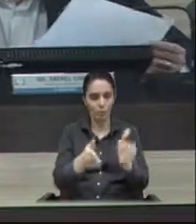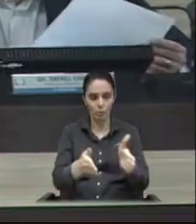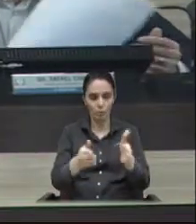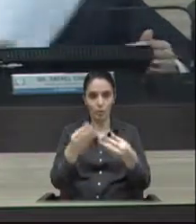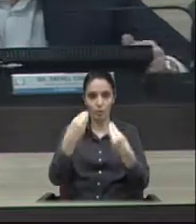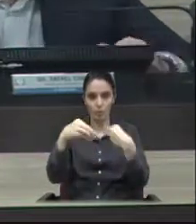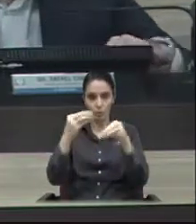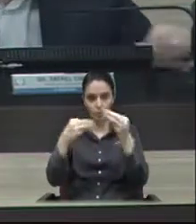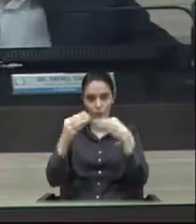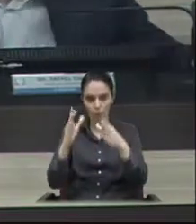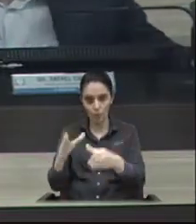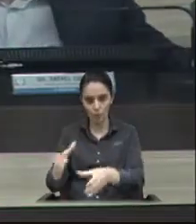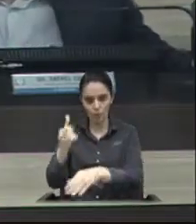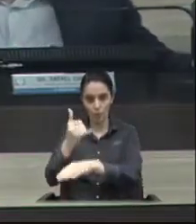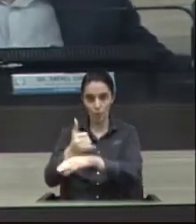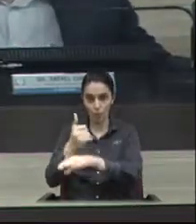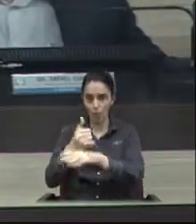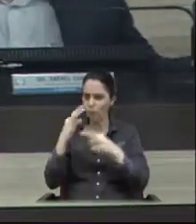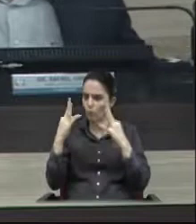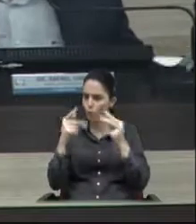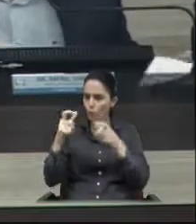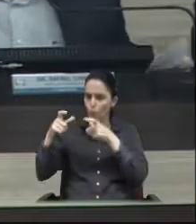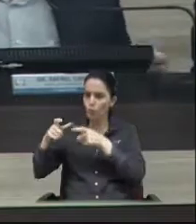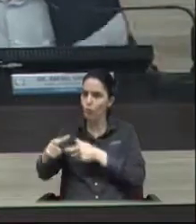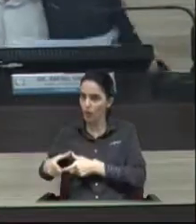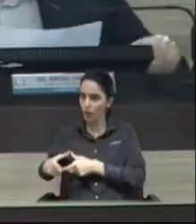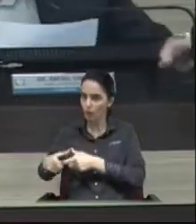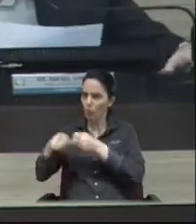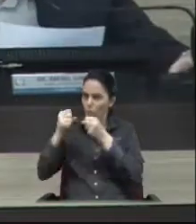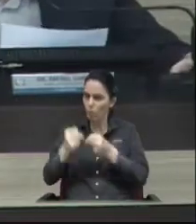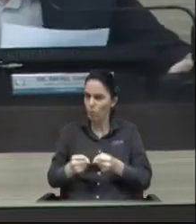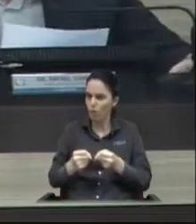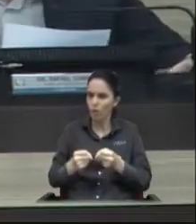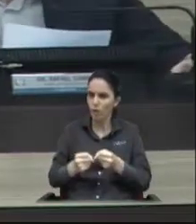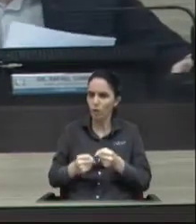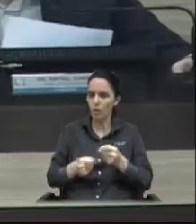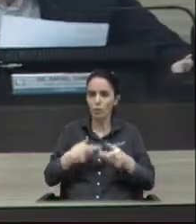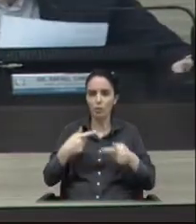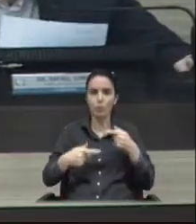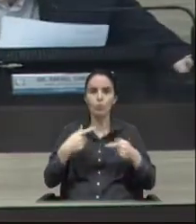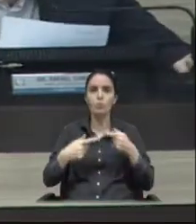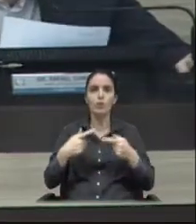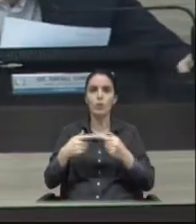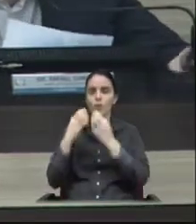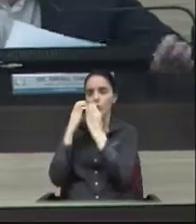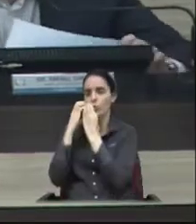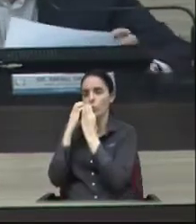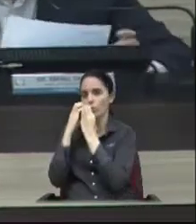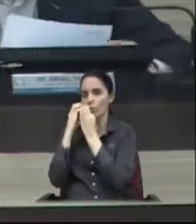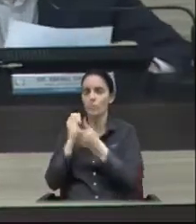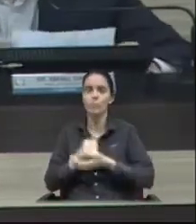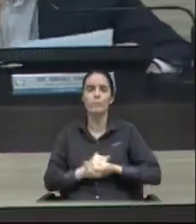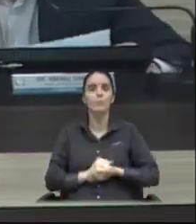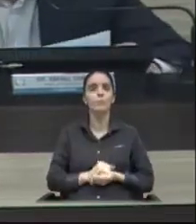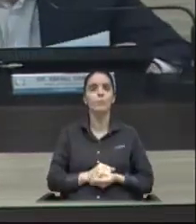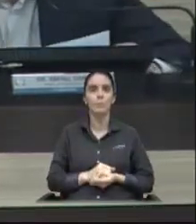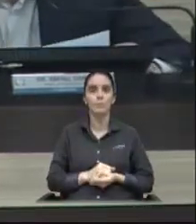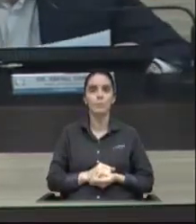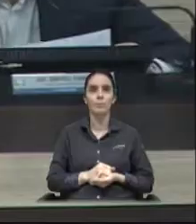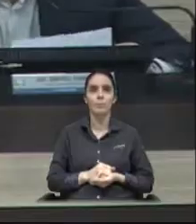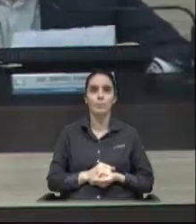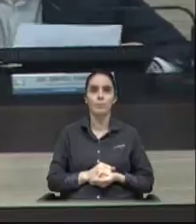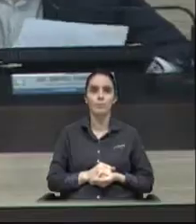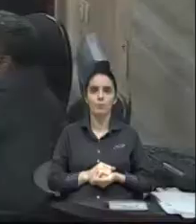vieira a discussão requerimento do vereador mil lanches copa lavrador mil do